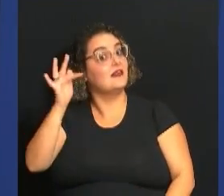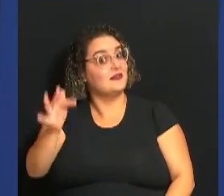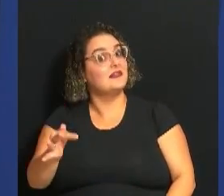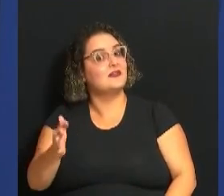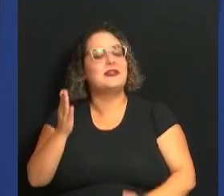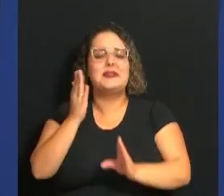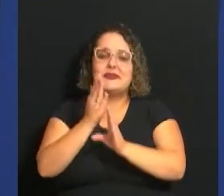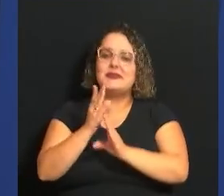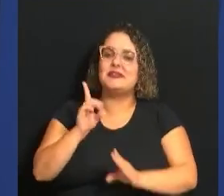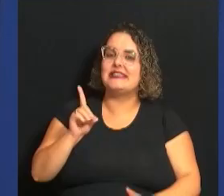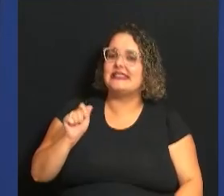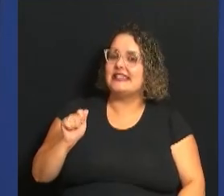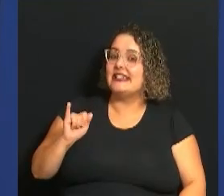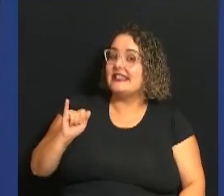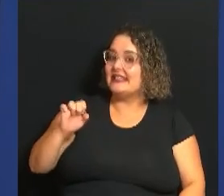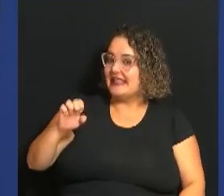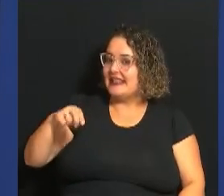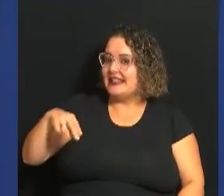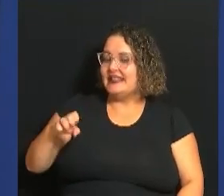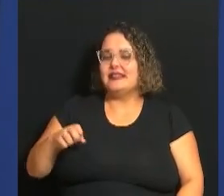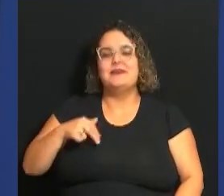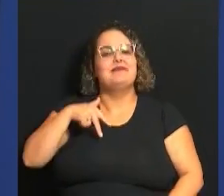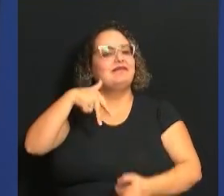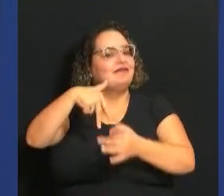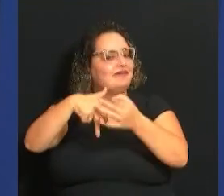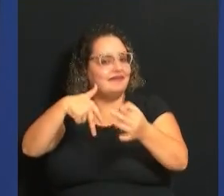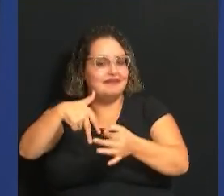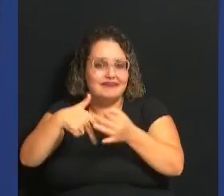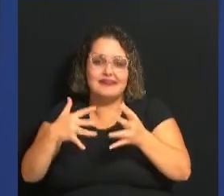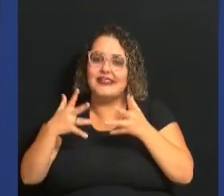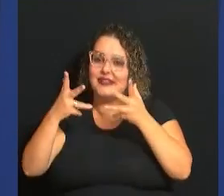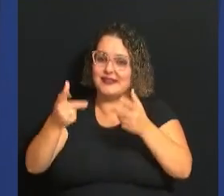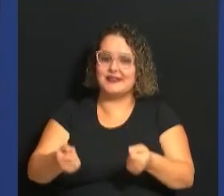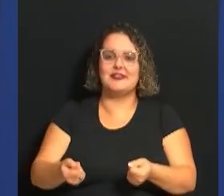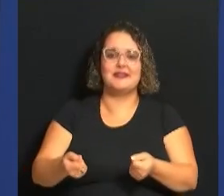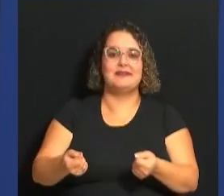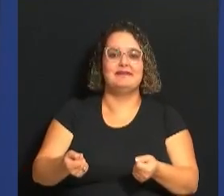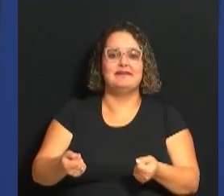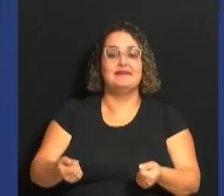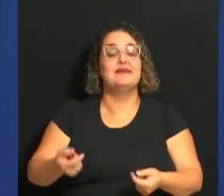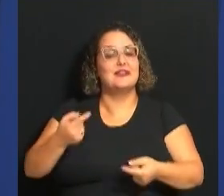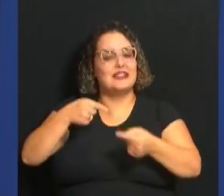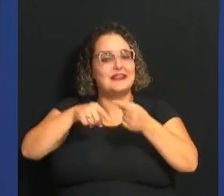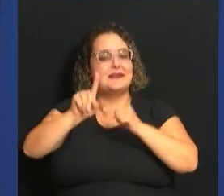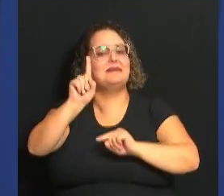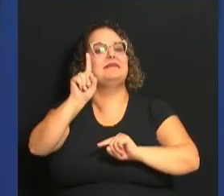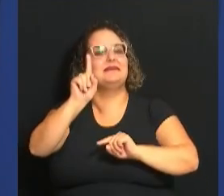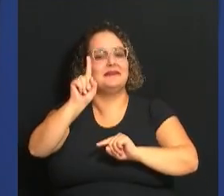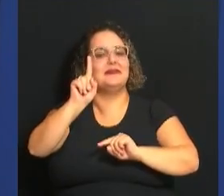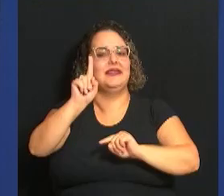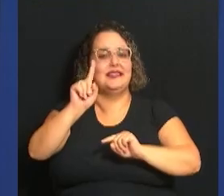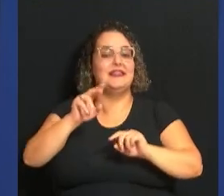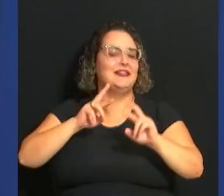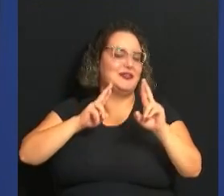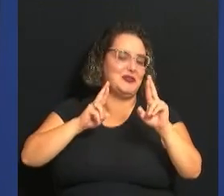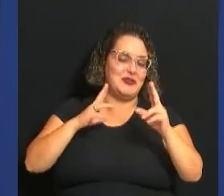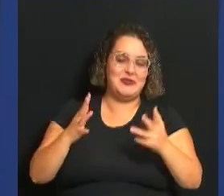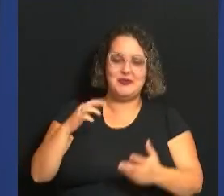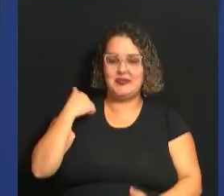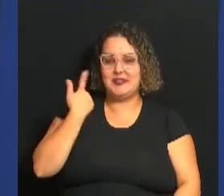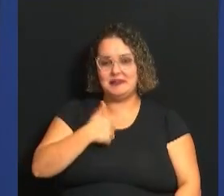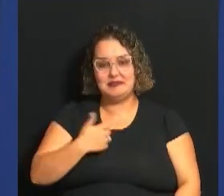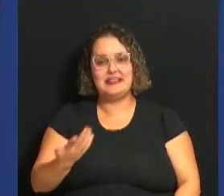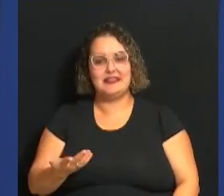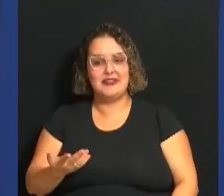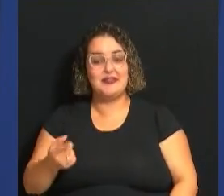a Daiane para vir até aqui e dar todo o depoimento, esse depoimento de superação e de esperança. O nosso objetivo é